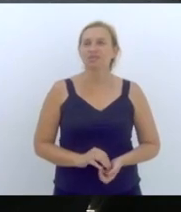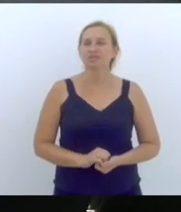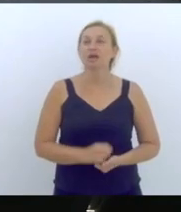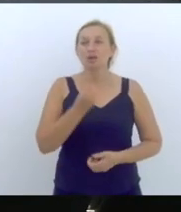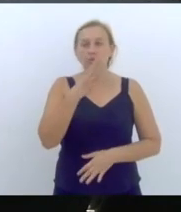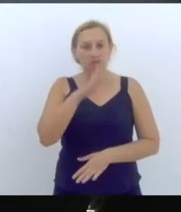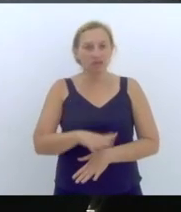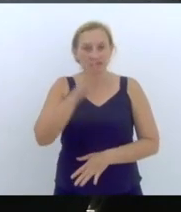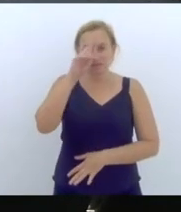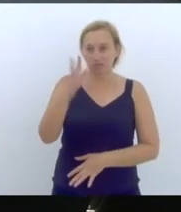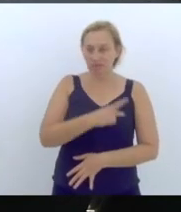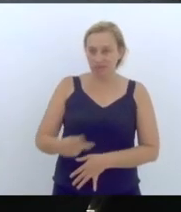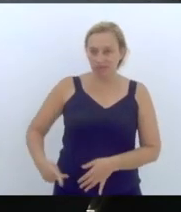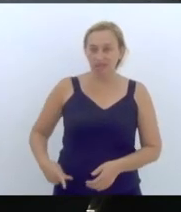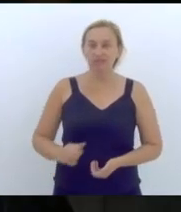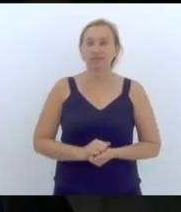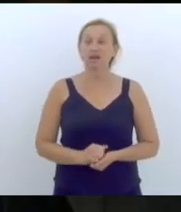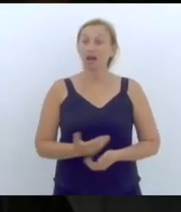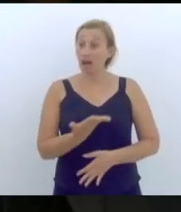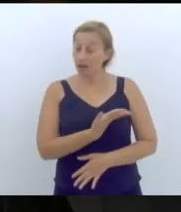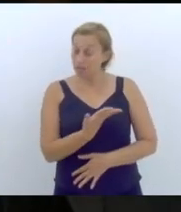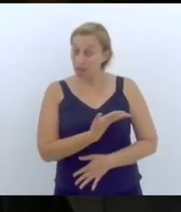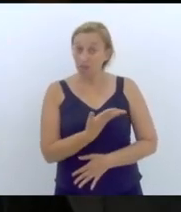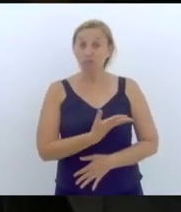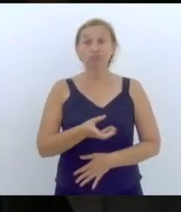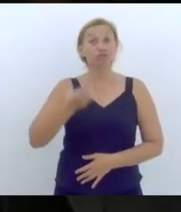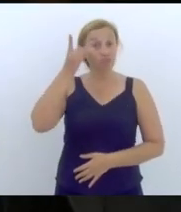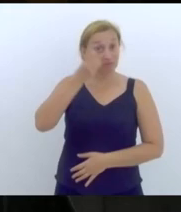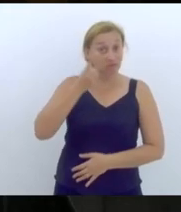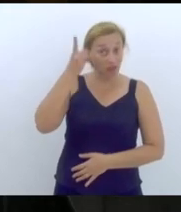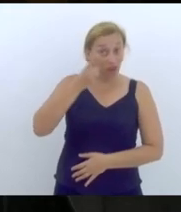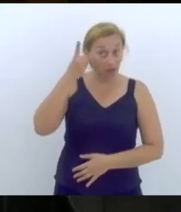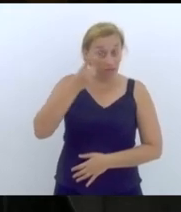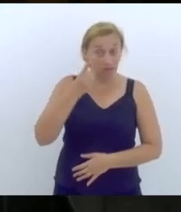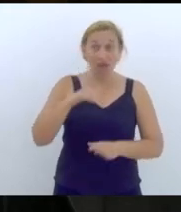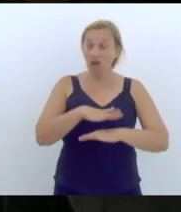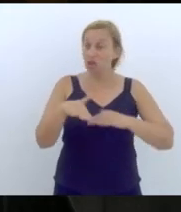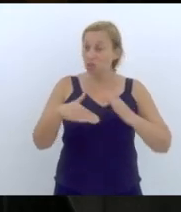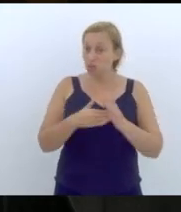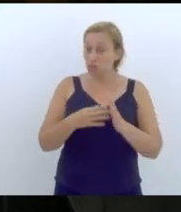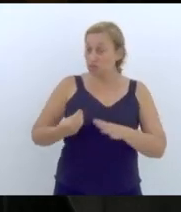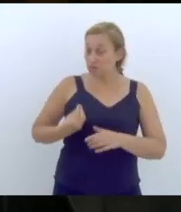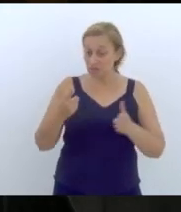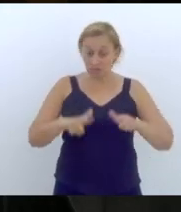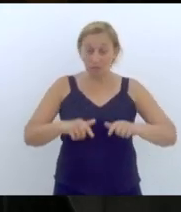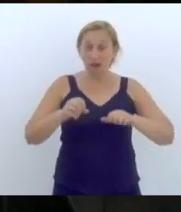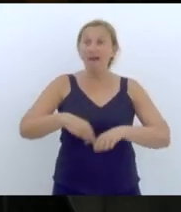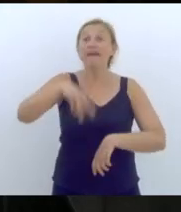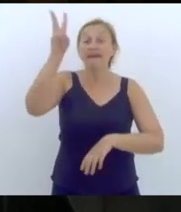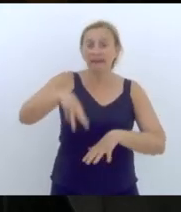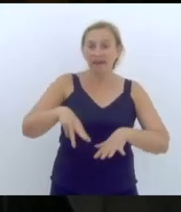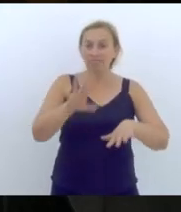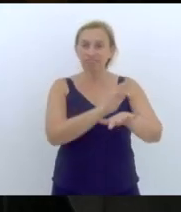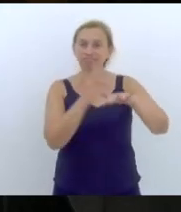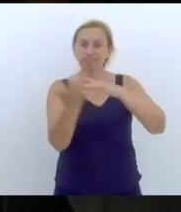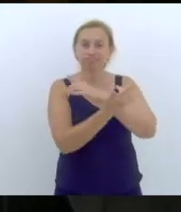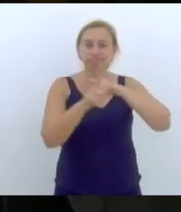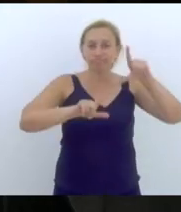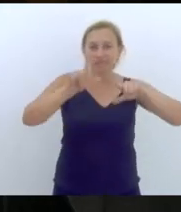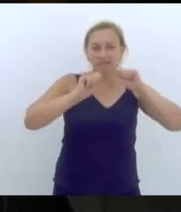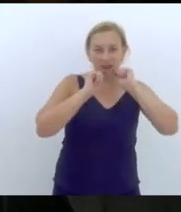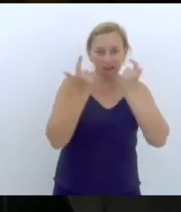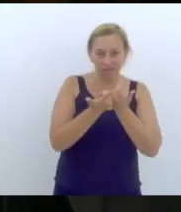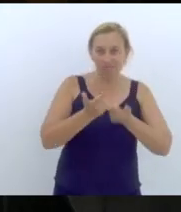Boa tarde, presidente, nobres colegas parlamentares, público presente e quem nos assiste pela TV